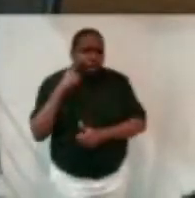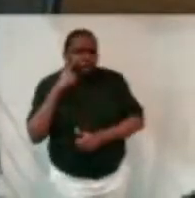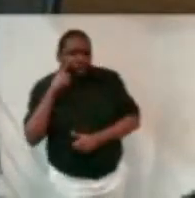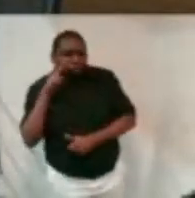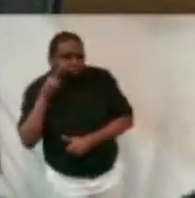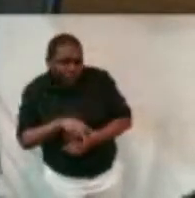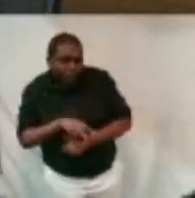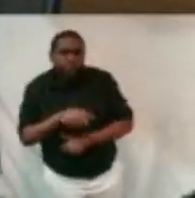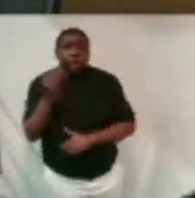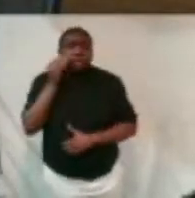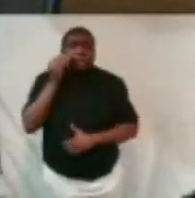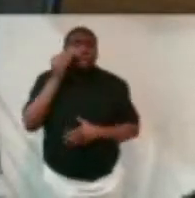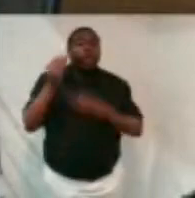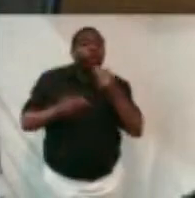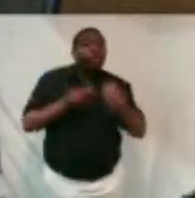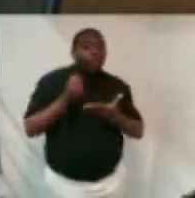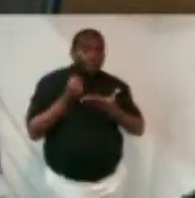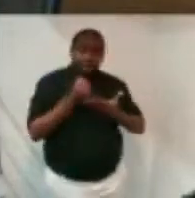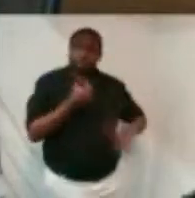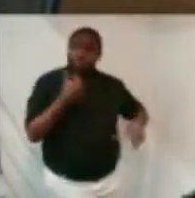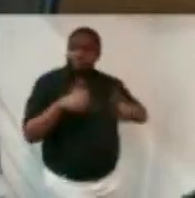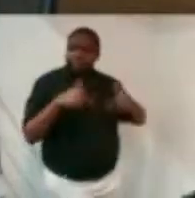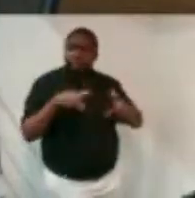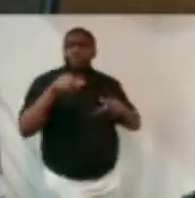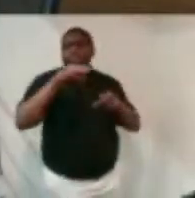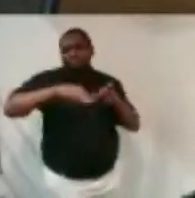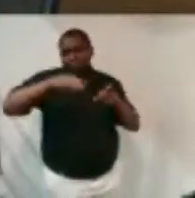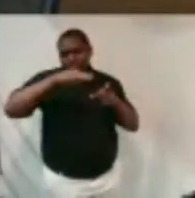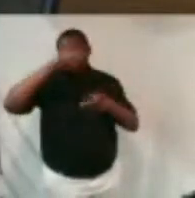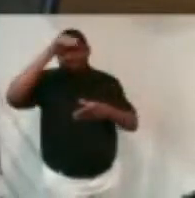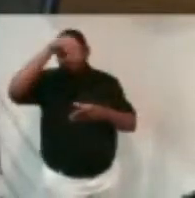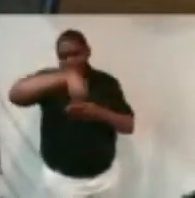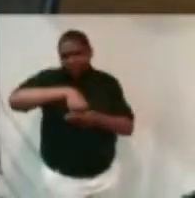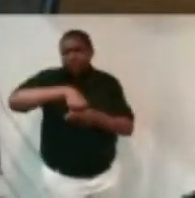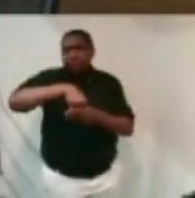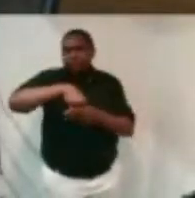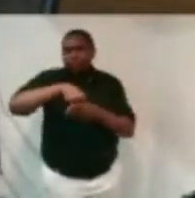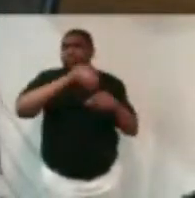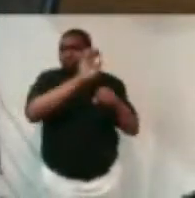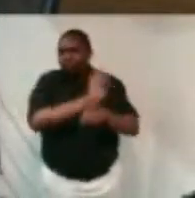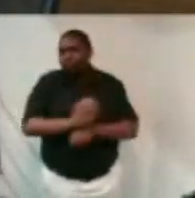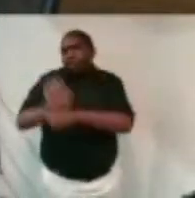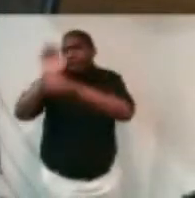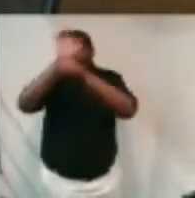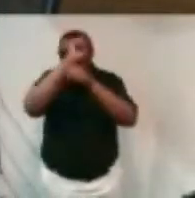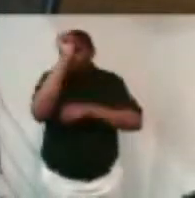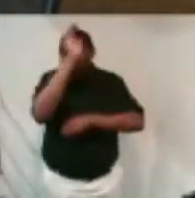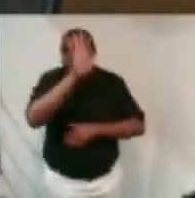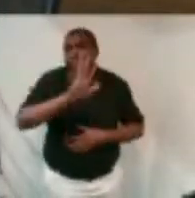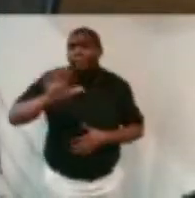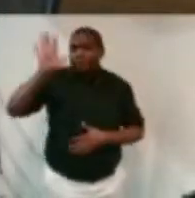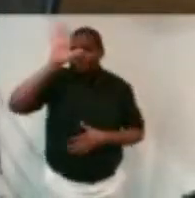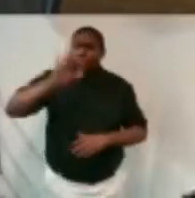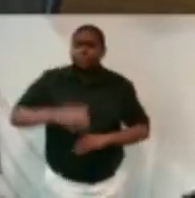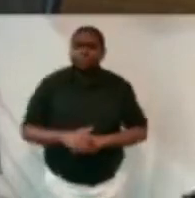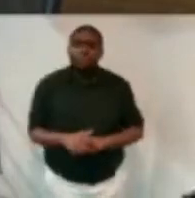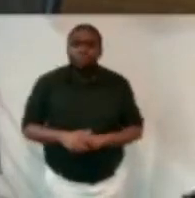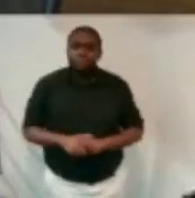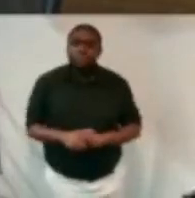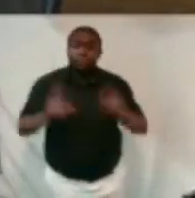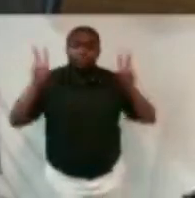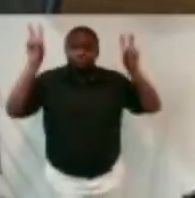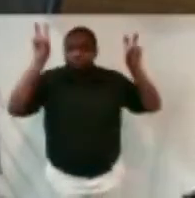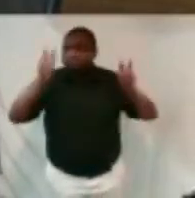forma tentar ajudar o trabalho do Ministério Público dentro de cada assunto, de cada tema das